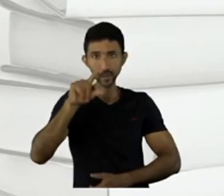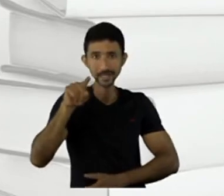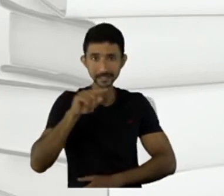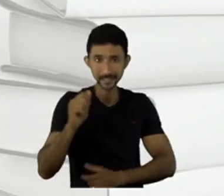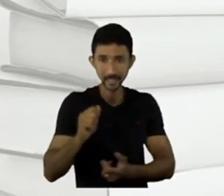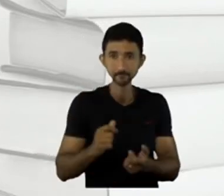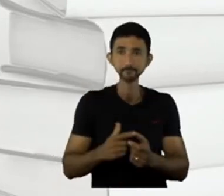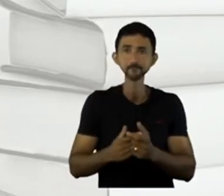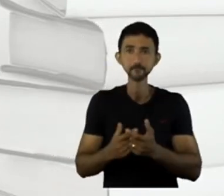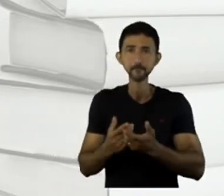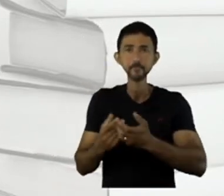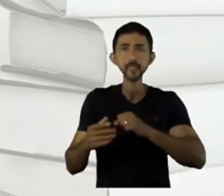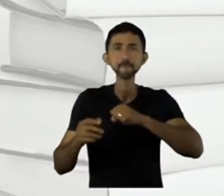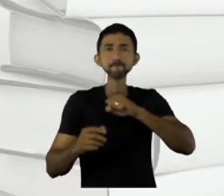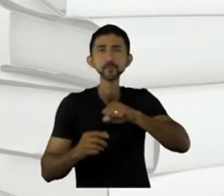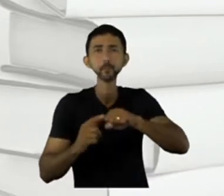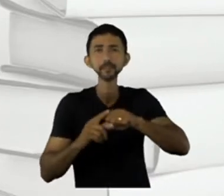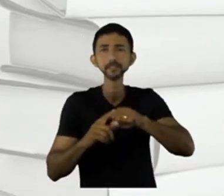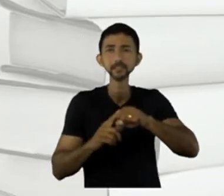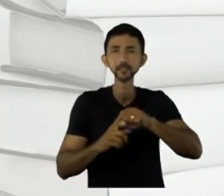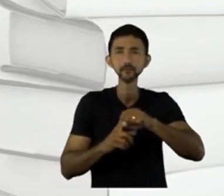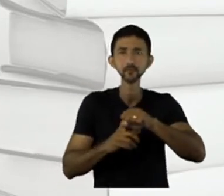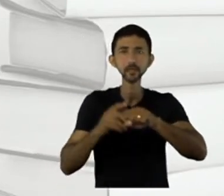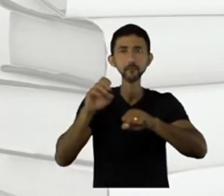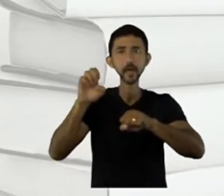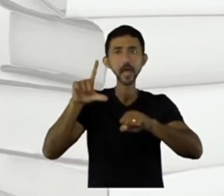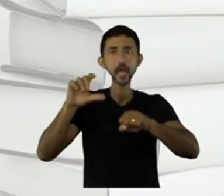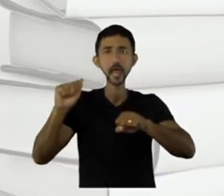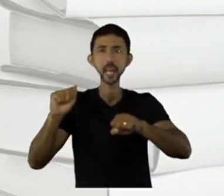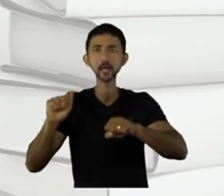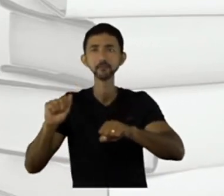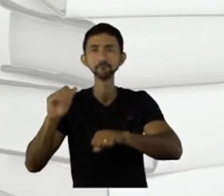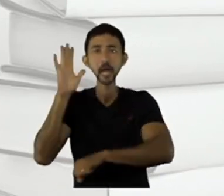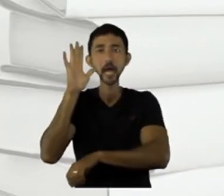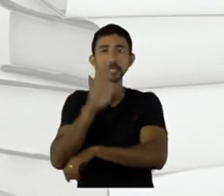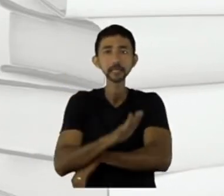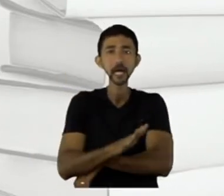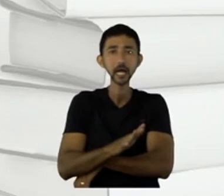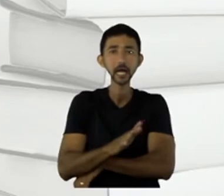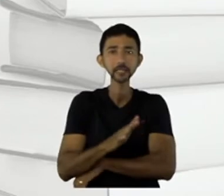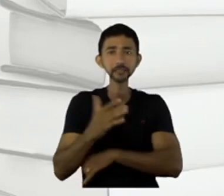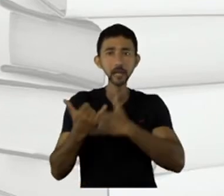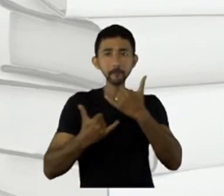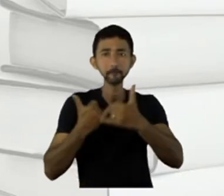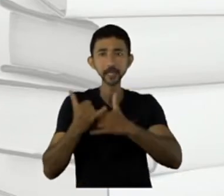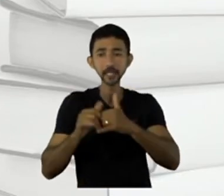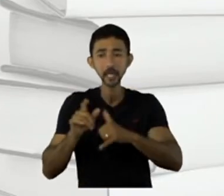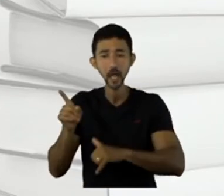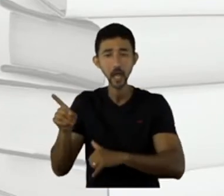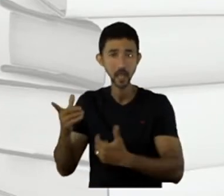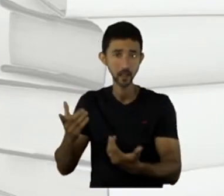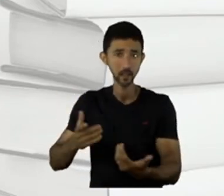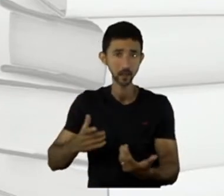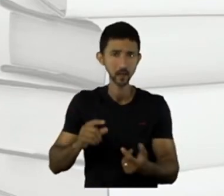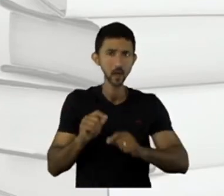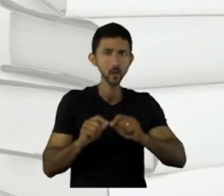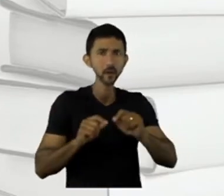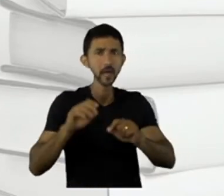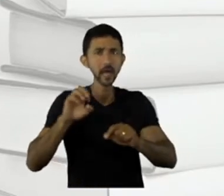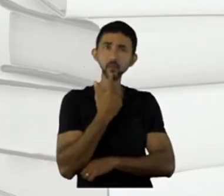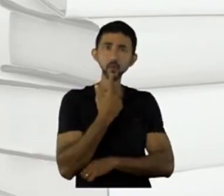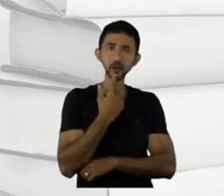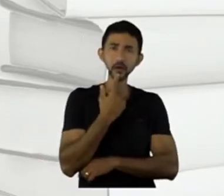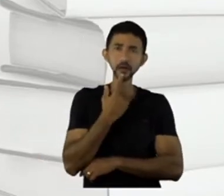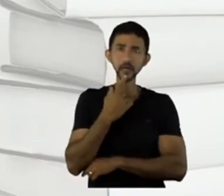substantivo, e tenho também o ela. Quando ele fala assim, à tarde, ela brinca, esse ela está se referindo a